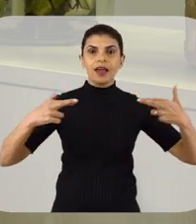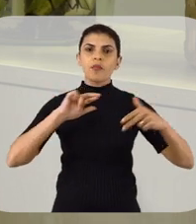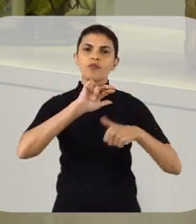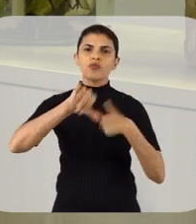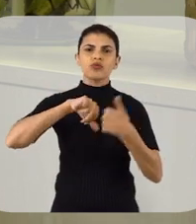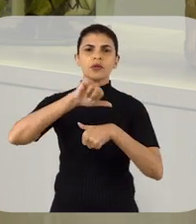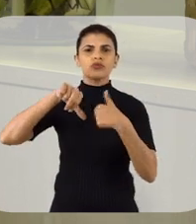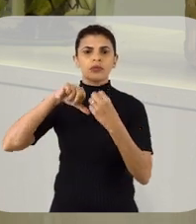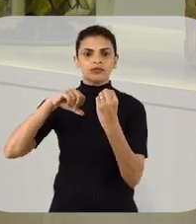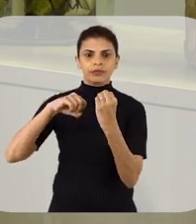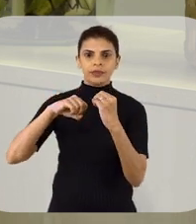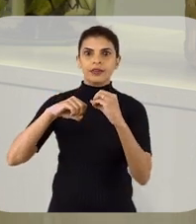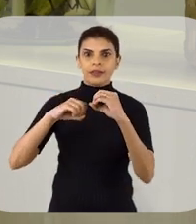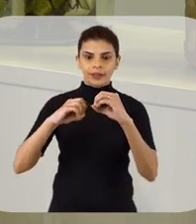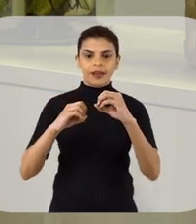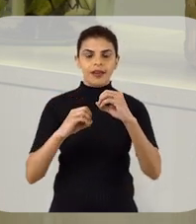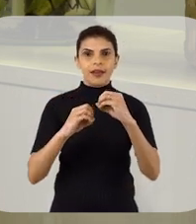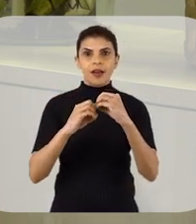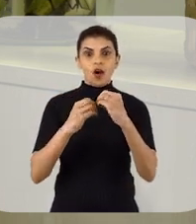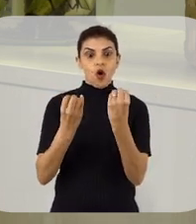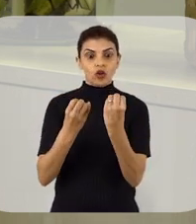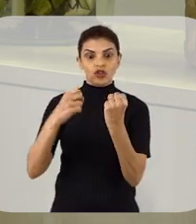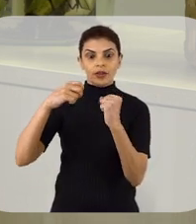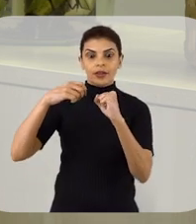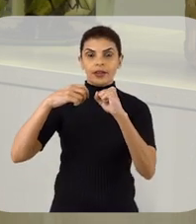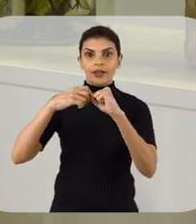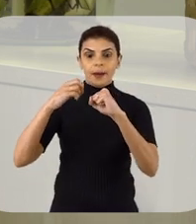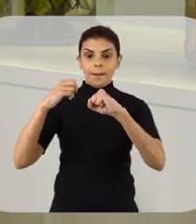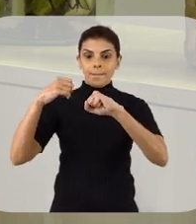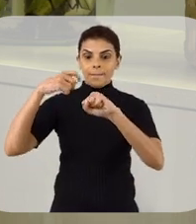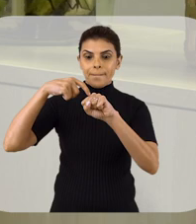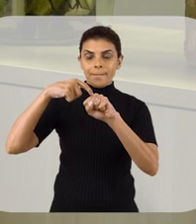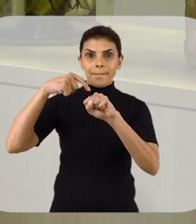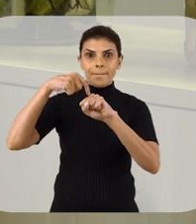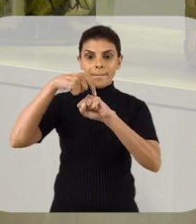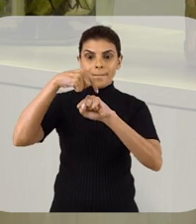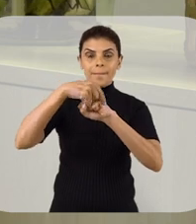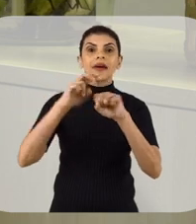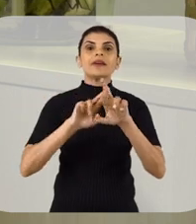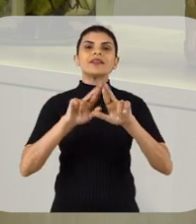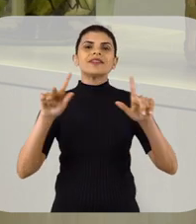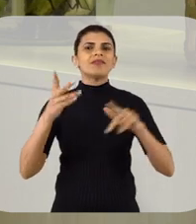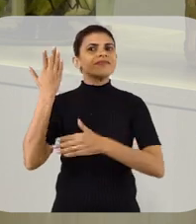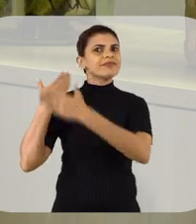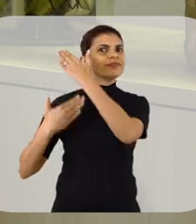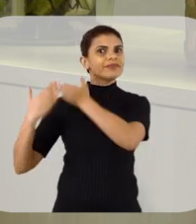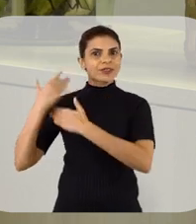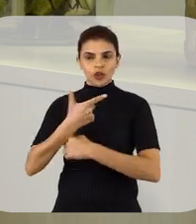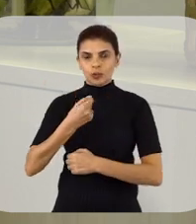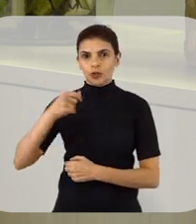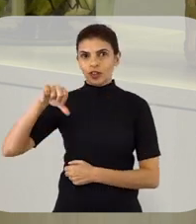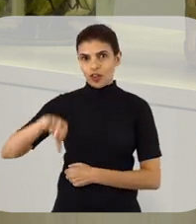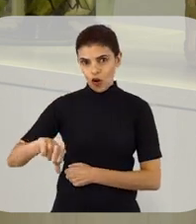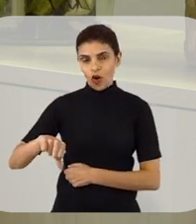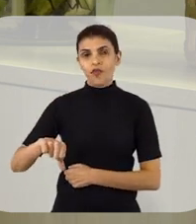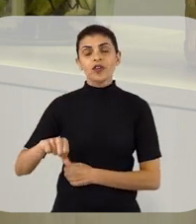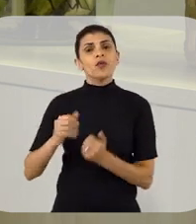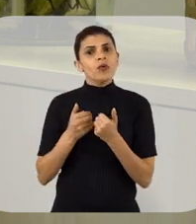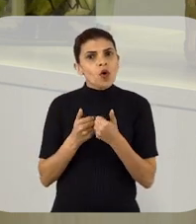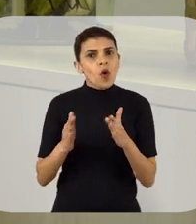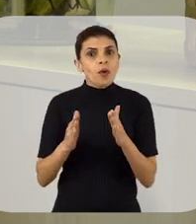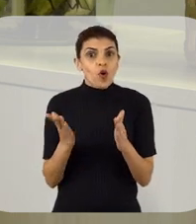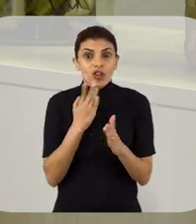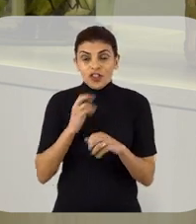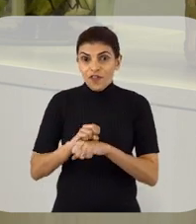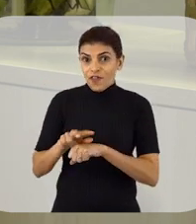Então hoje, o vírus que circula hoje é bem diferente da cepa original que começou a circular lá em 2019 em Wuhan. Então o que a